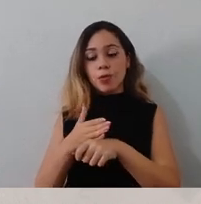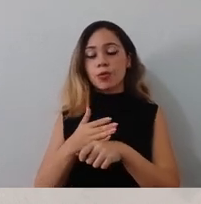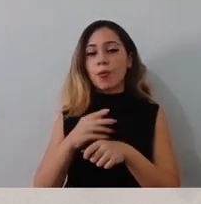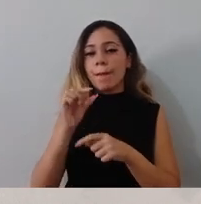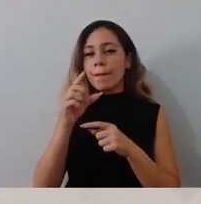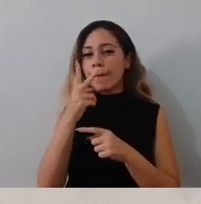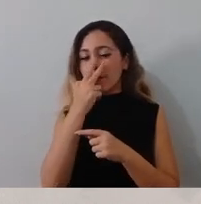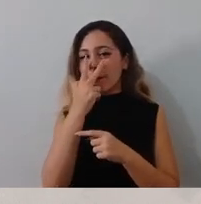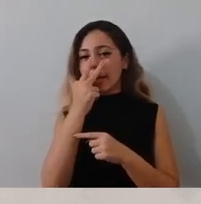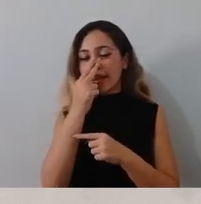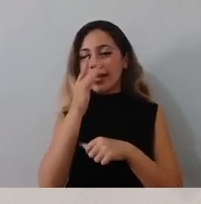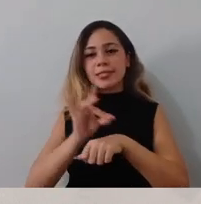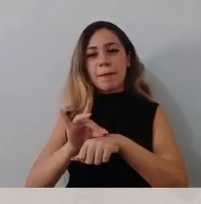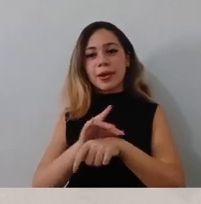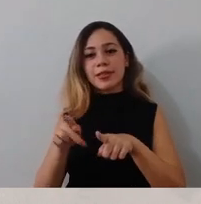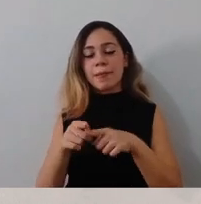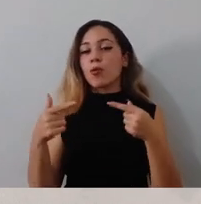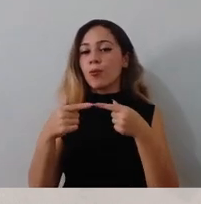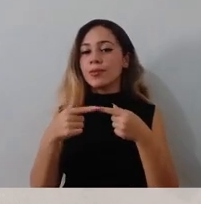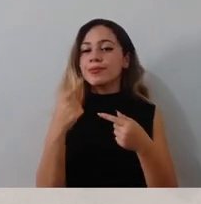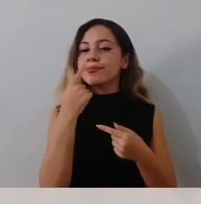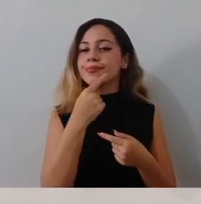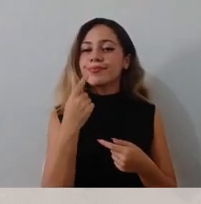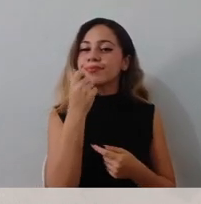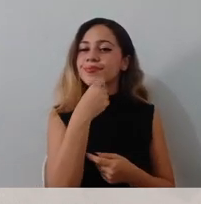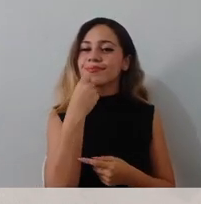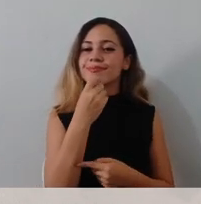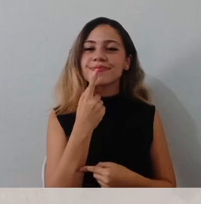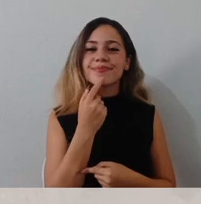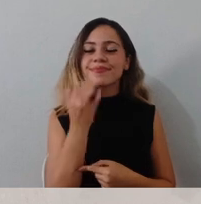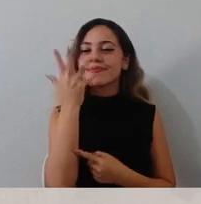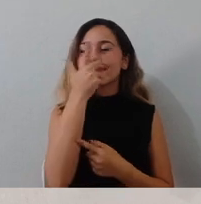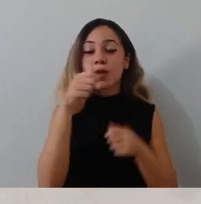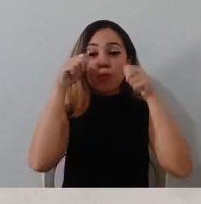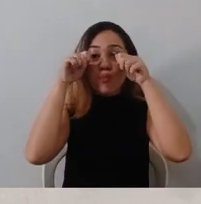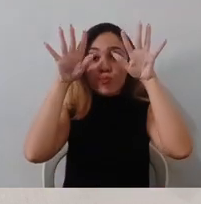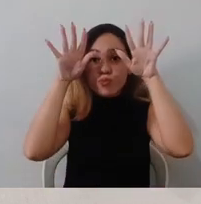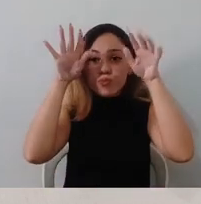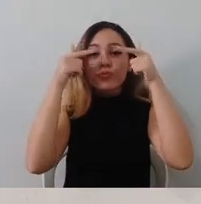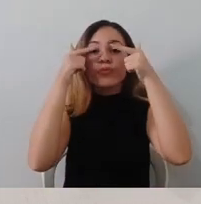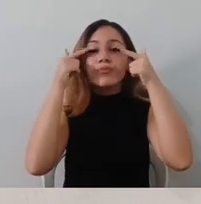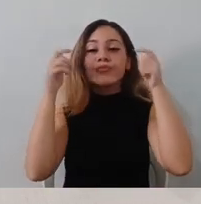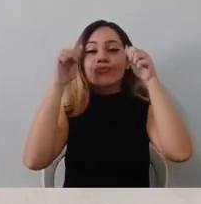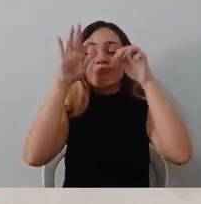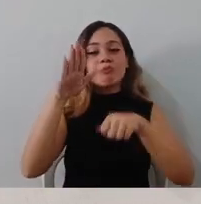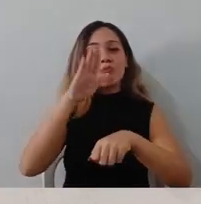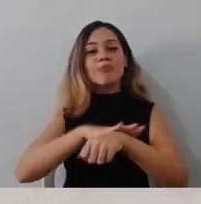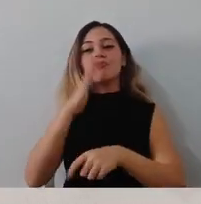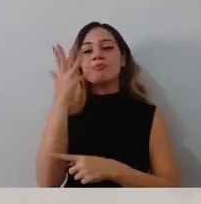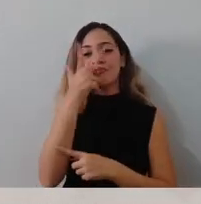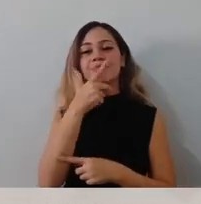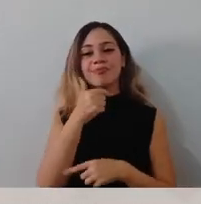branco com a pontinha preta. Toda combinando, e com batom vermelho lindíssimo. E com os cílios também